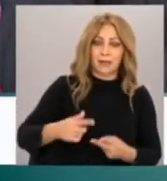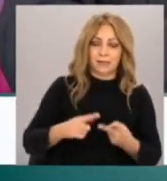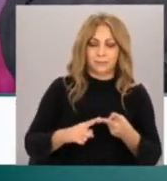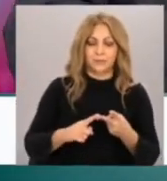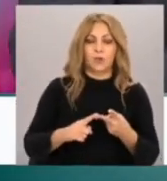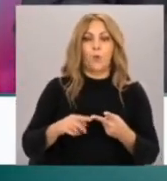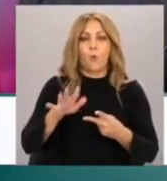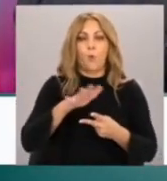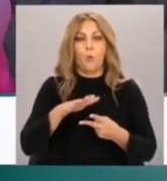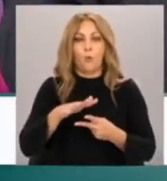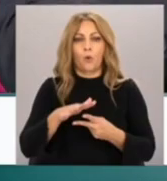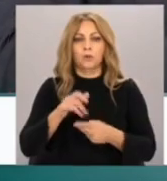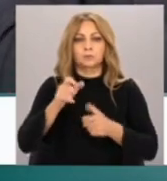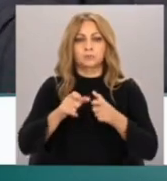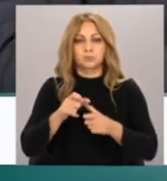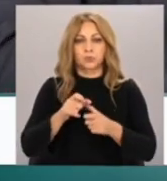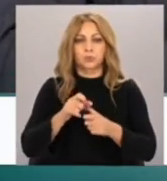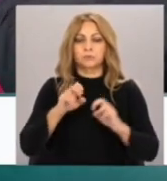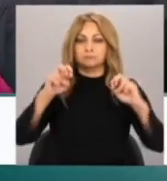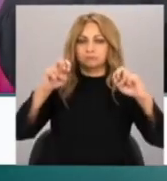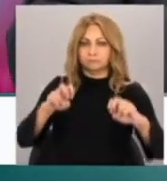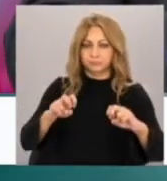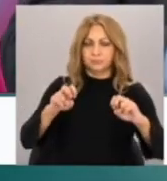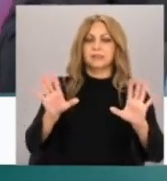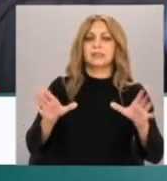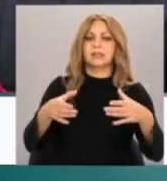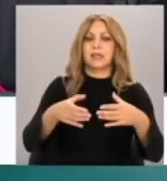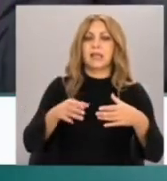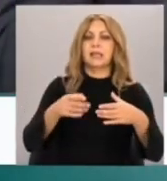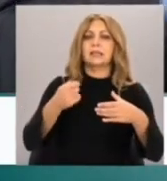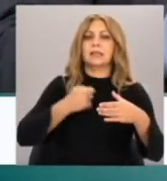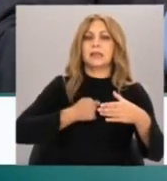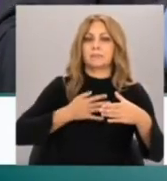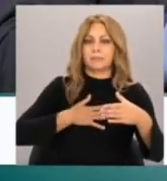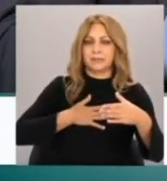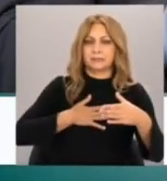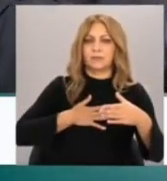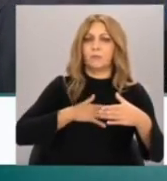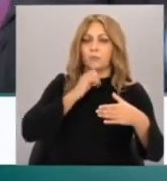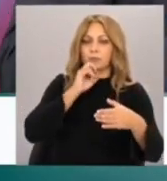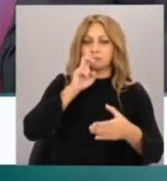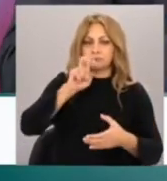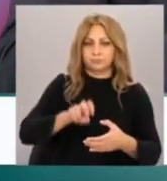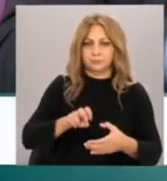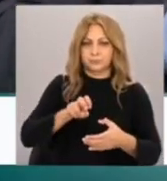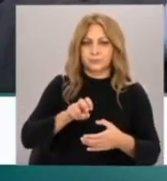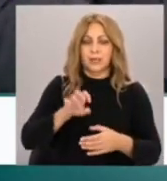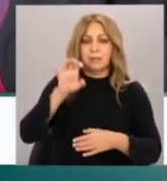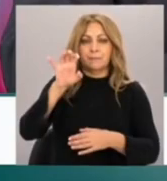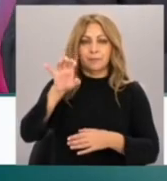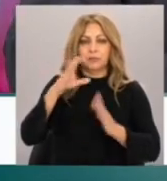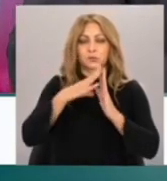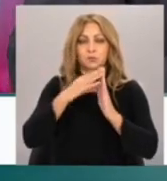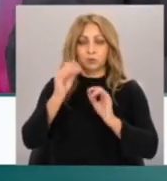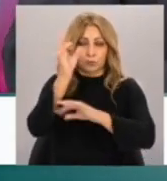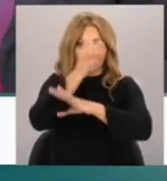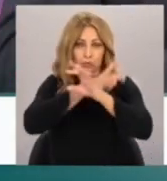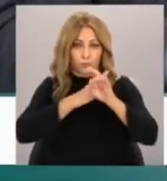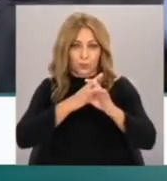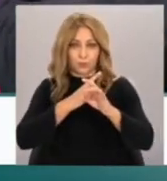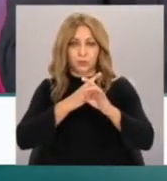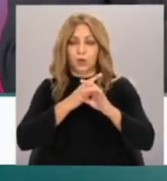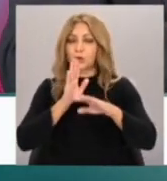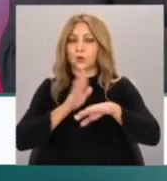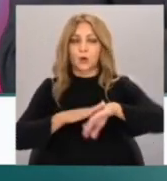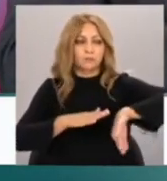tem lugar nos assentos dos conselhos de administração das empresas como a Alemanha país Um deles social europeu que não foram construídos nem o diabo